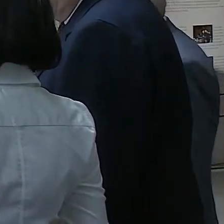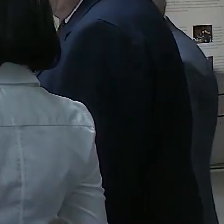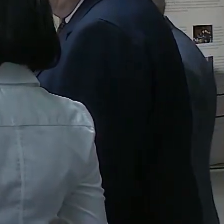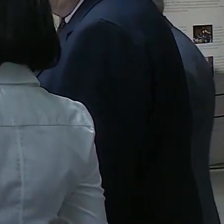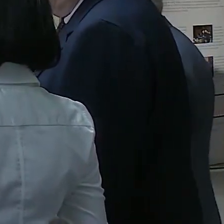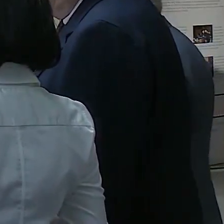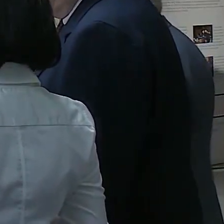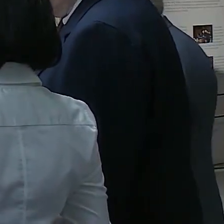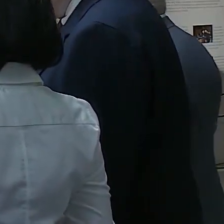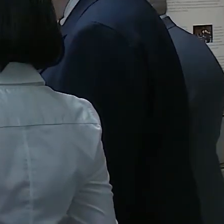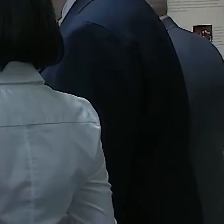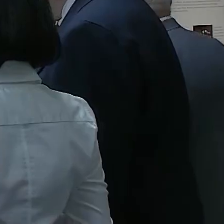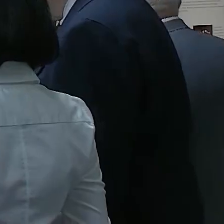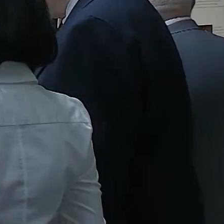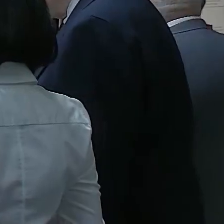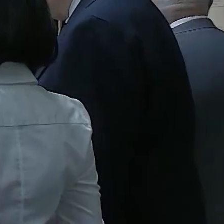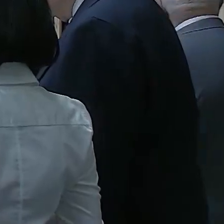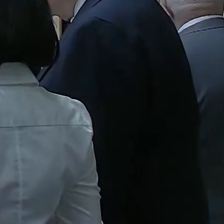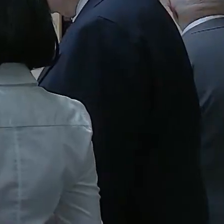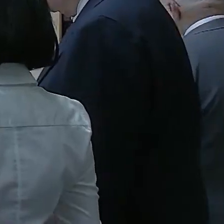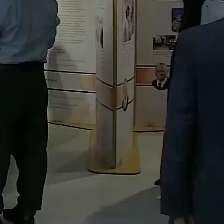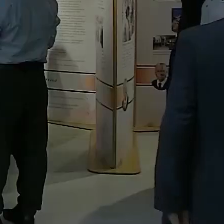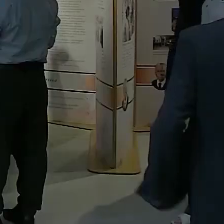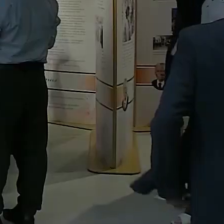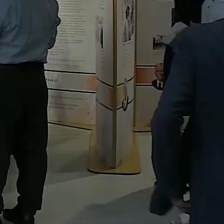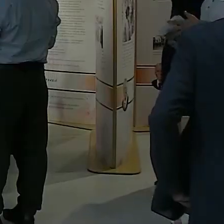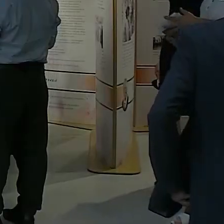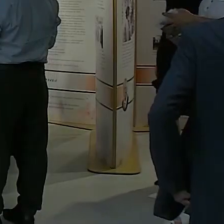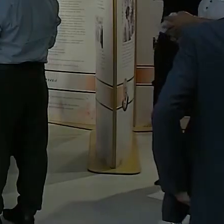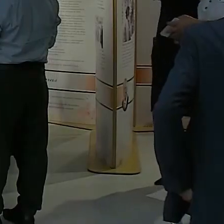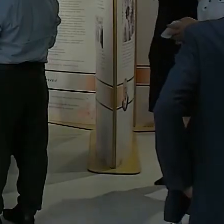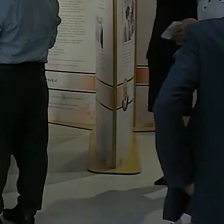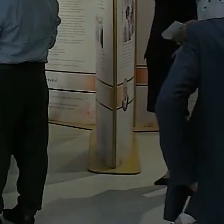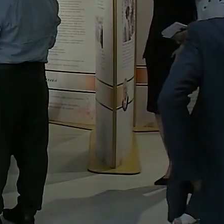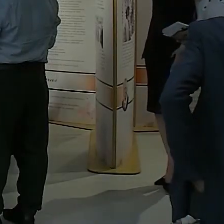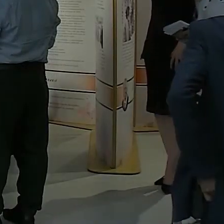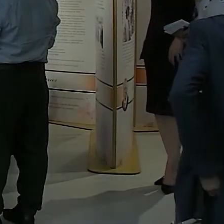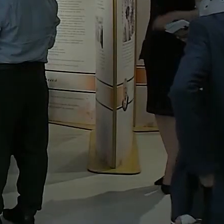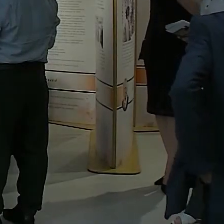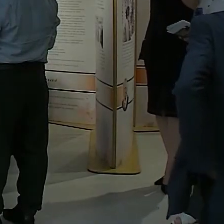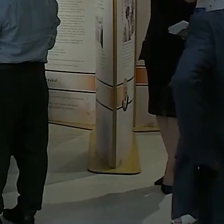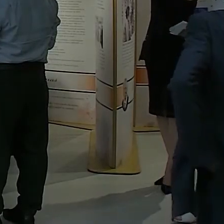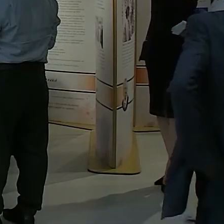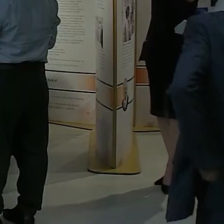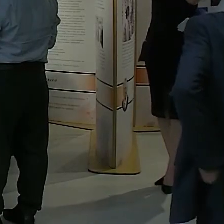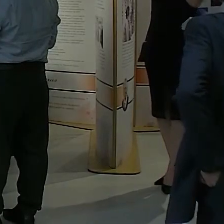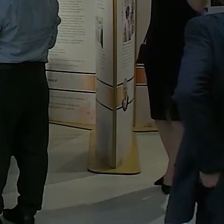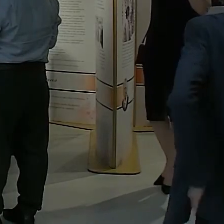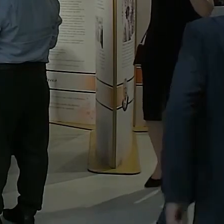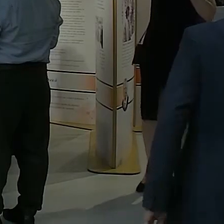Naquela curva lá da marginal, fazia 1000 km,